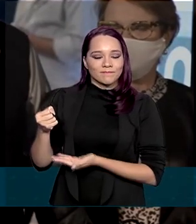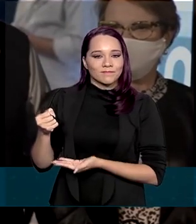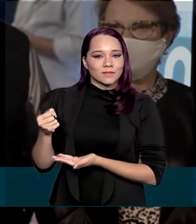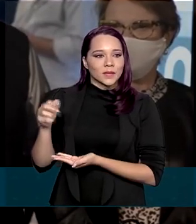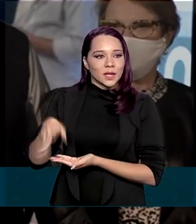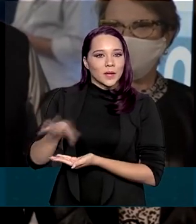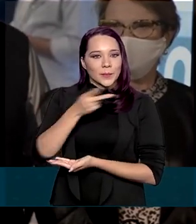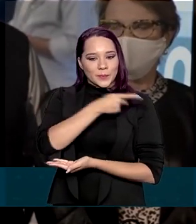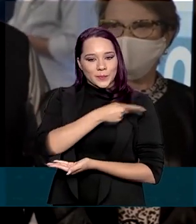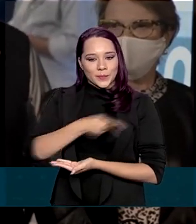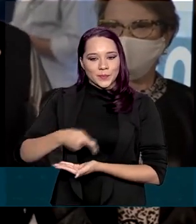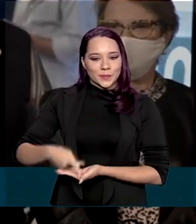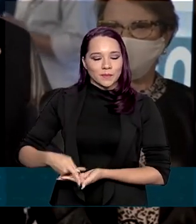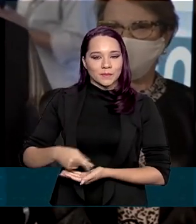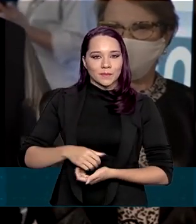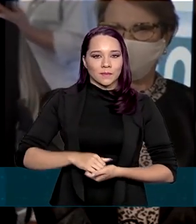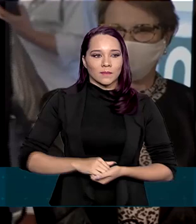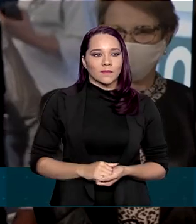ao presidente da República,